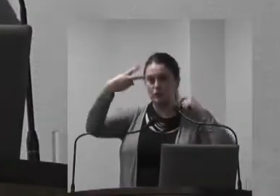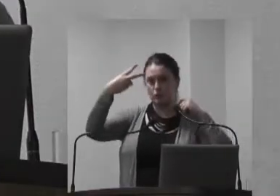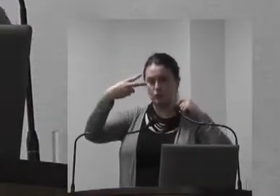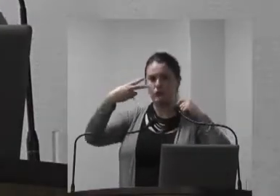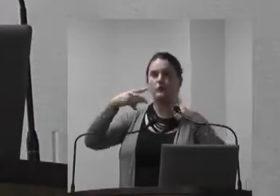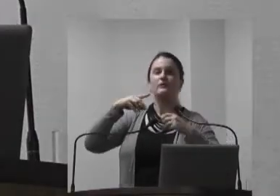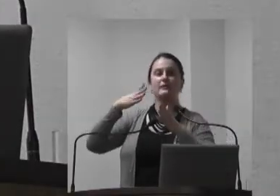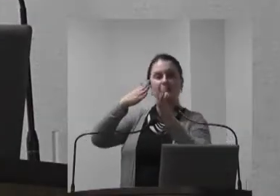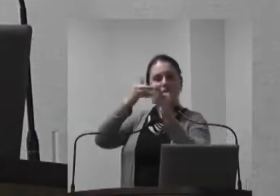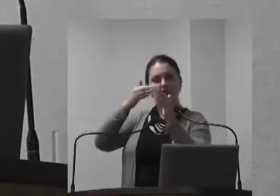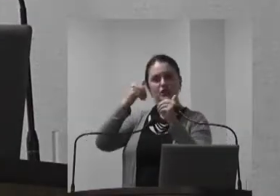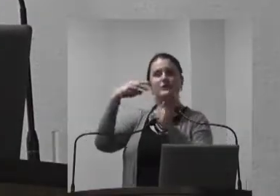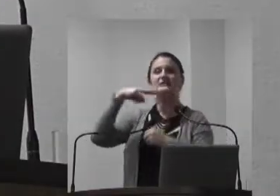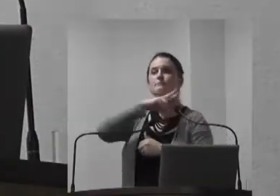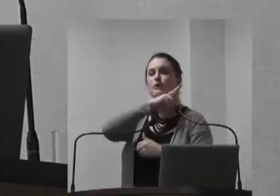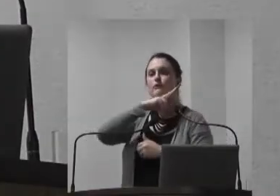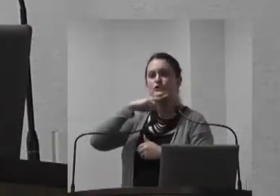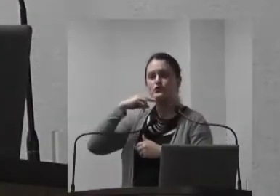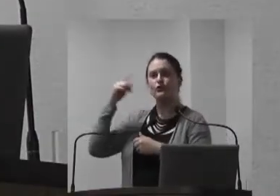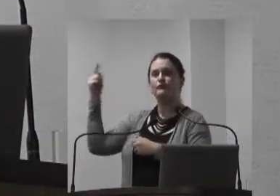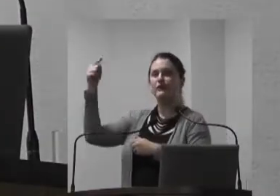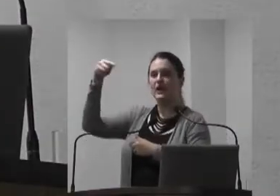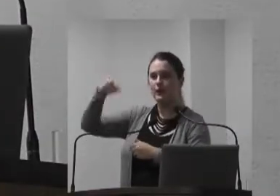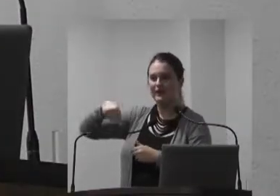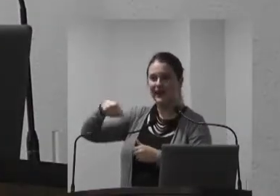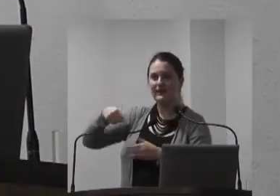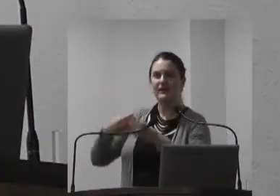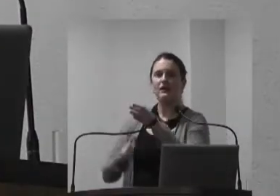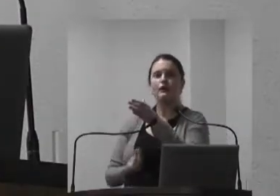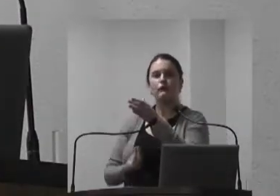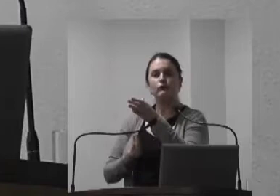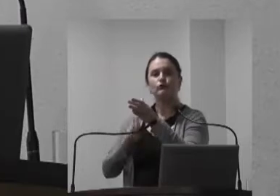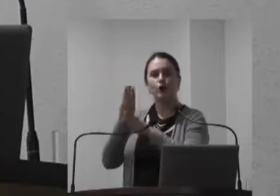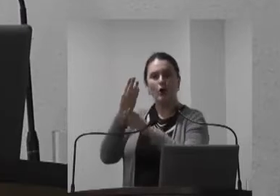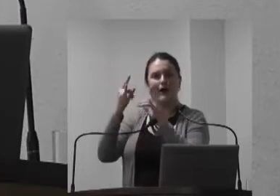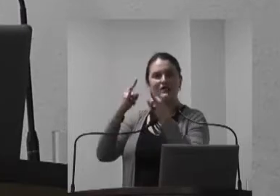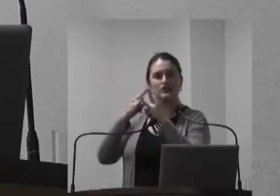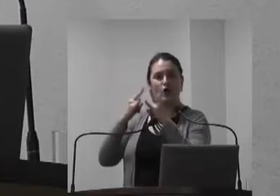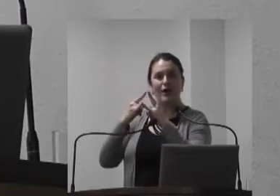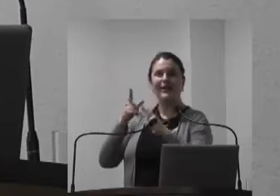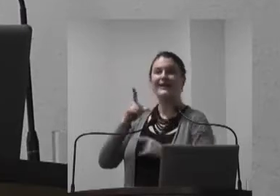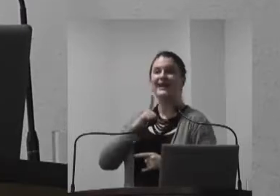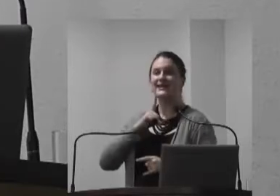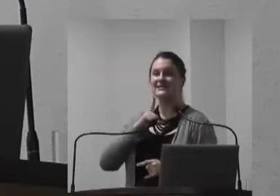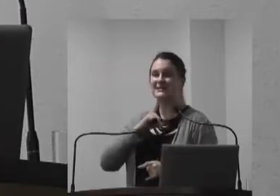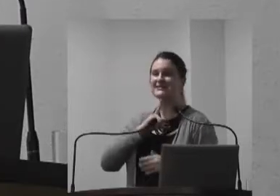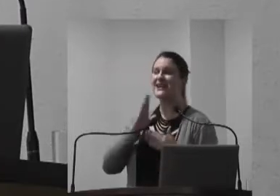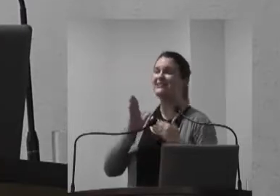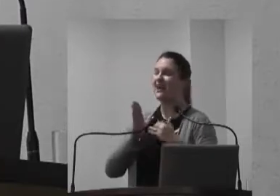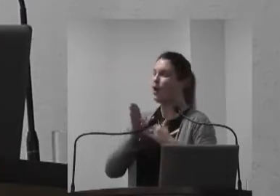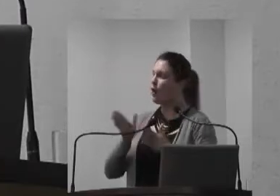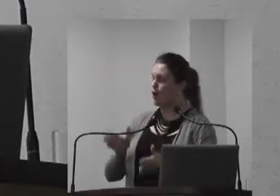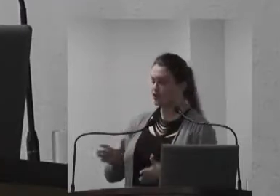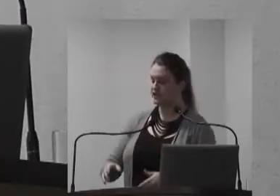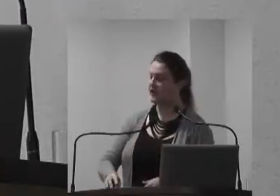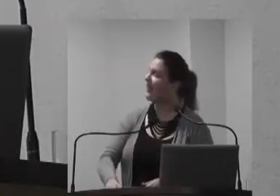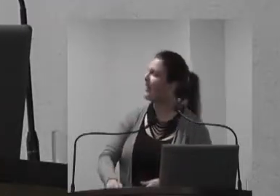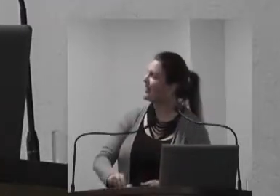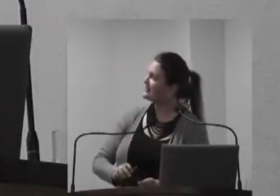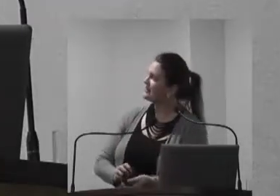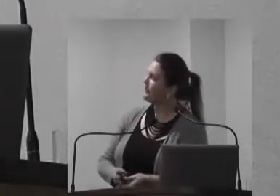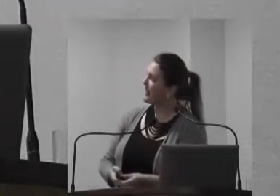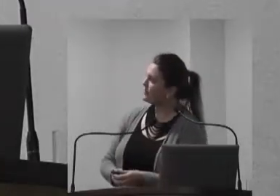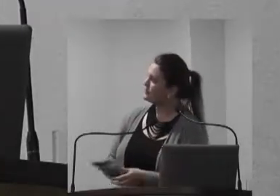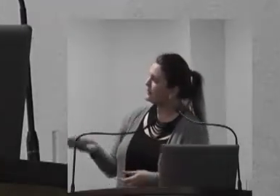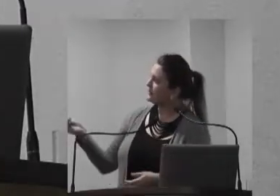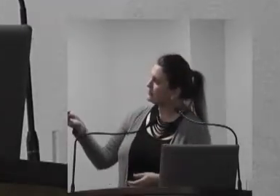Pedro II, né, pediu esse professor, veio até aqui, fundou a escola e ela existe até hoje.